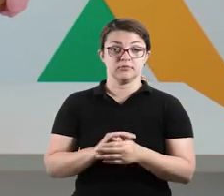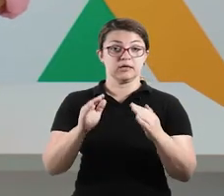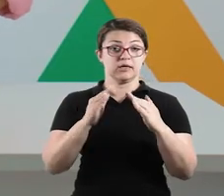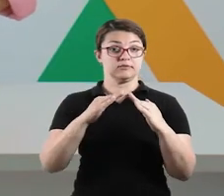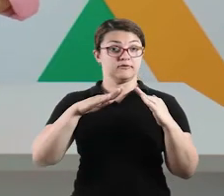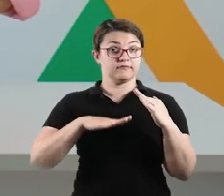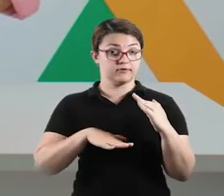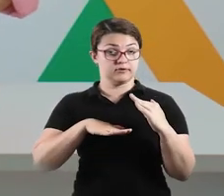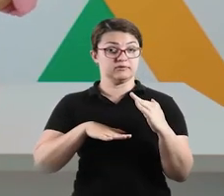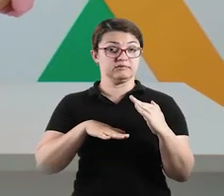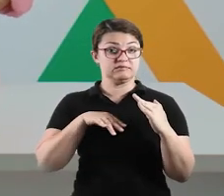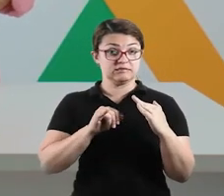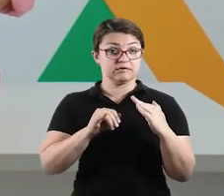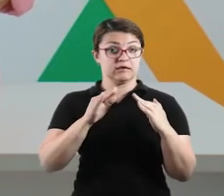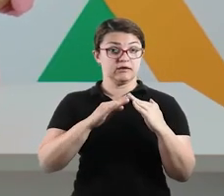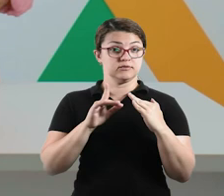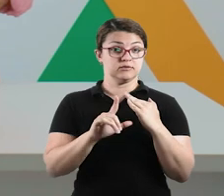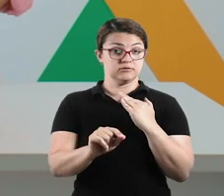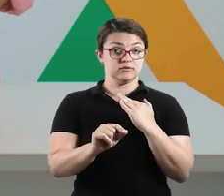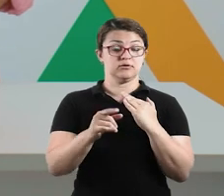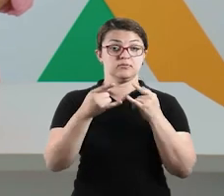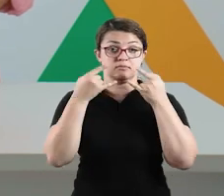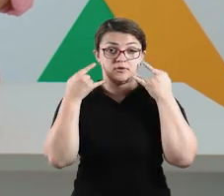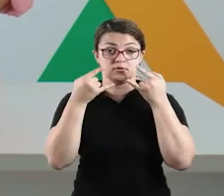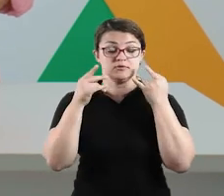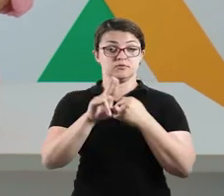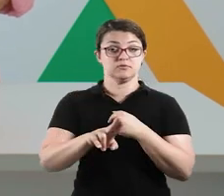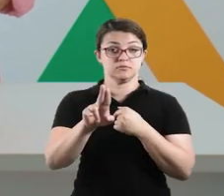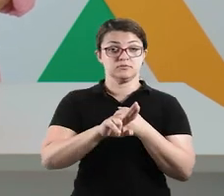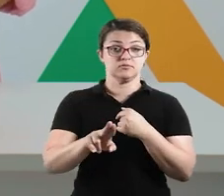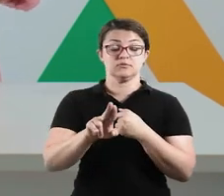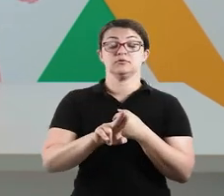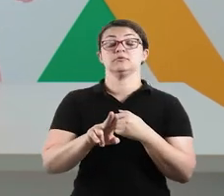Fique em casa. Se sair de casa, use